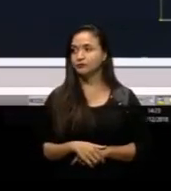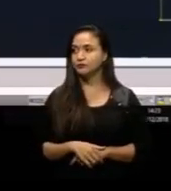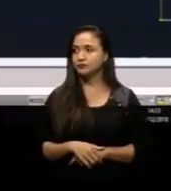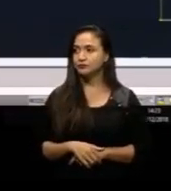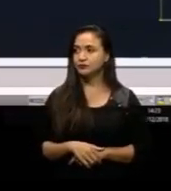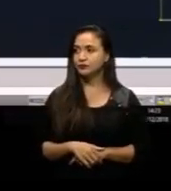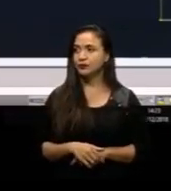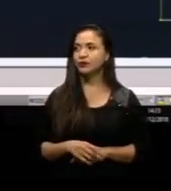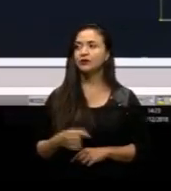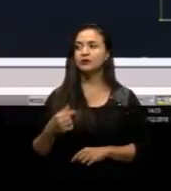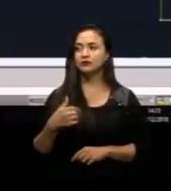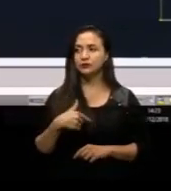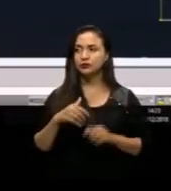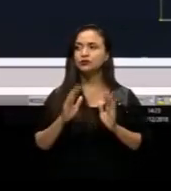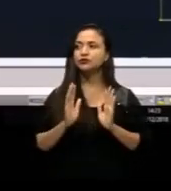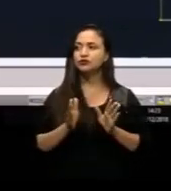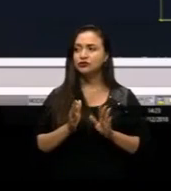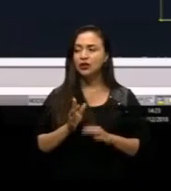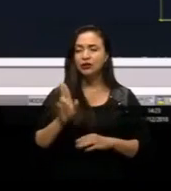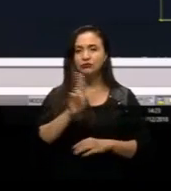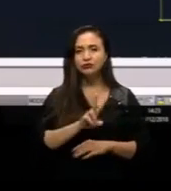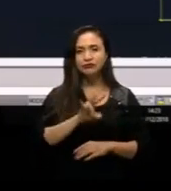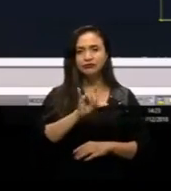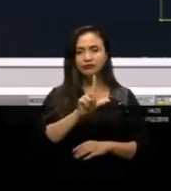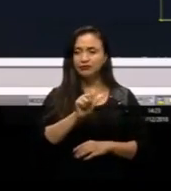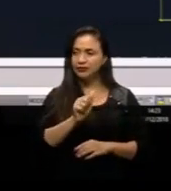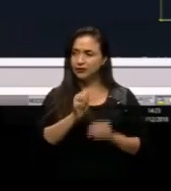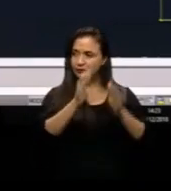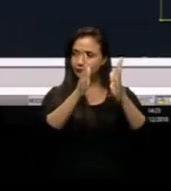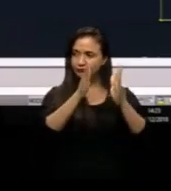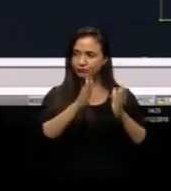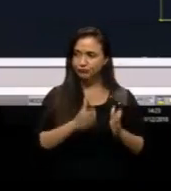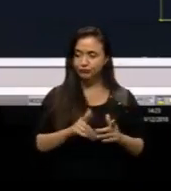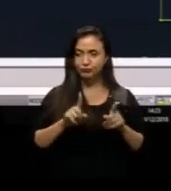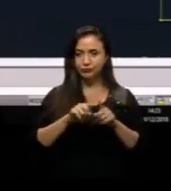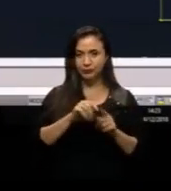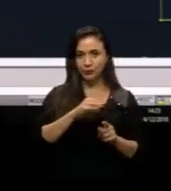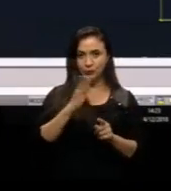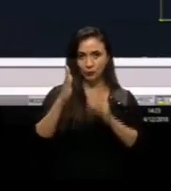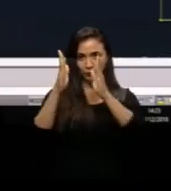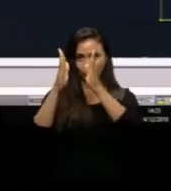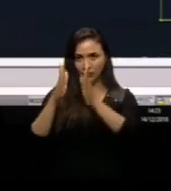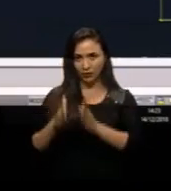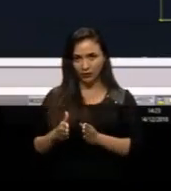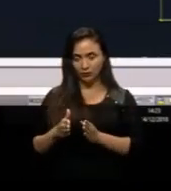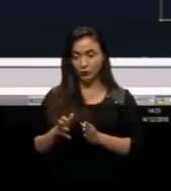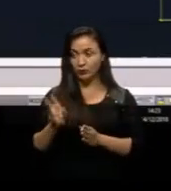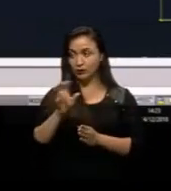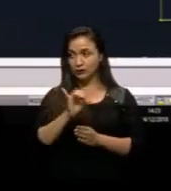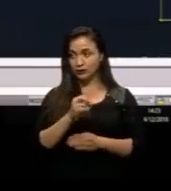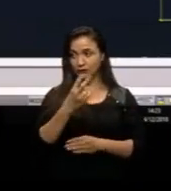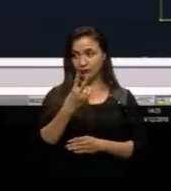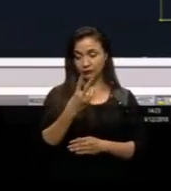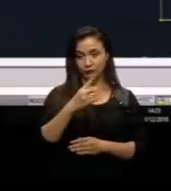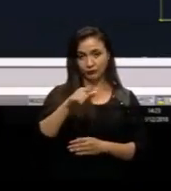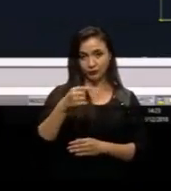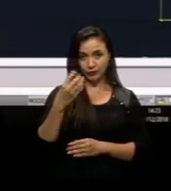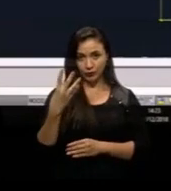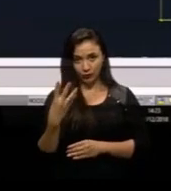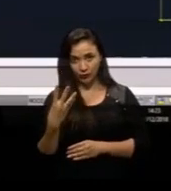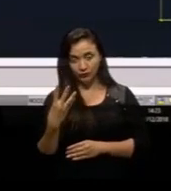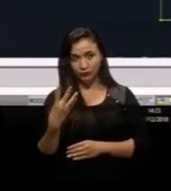A gente não pegou essa viga inteira e essa viga inteira. Se eu pegar 2,4, eu